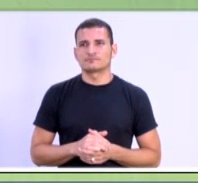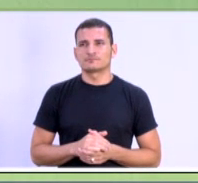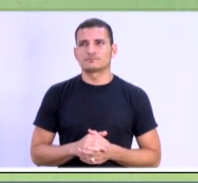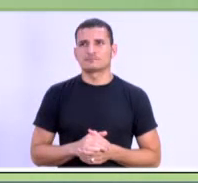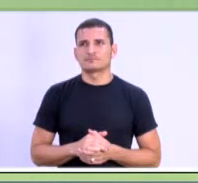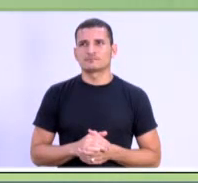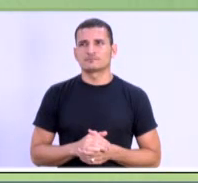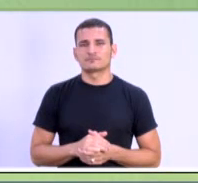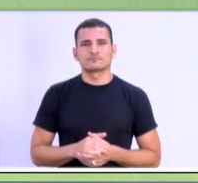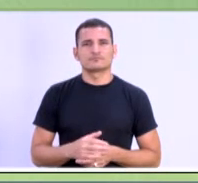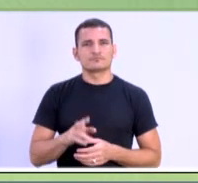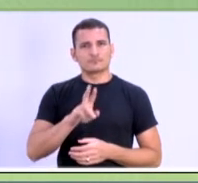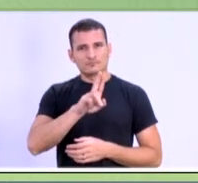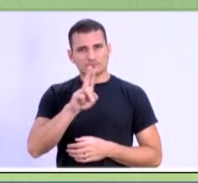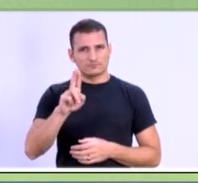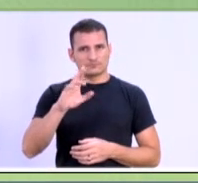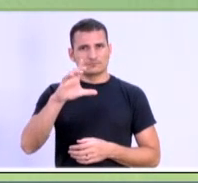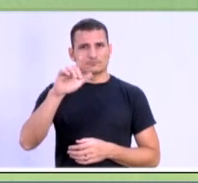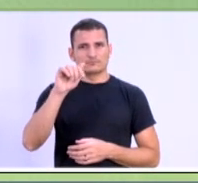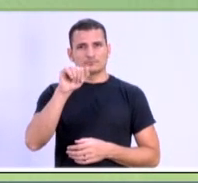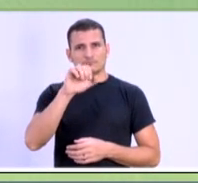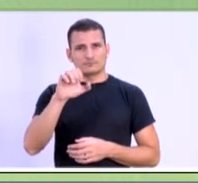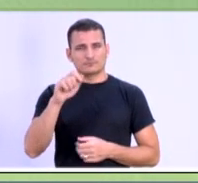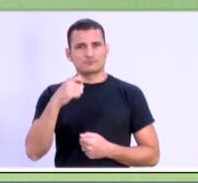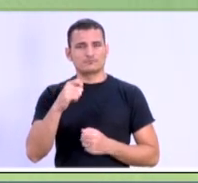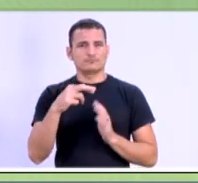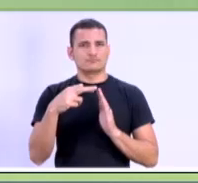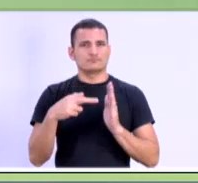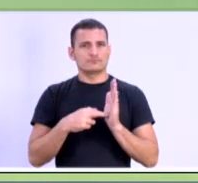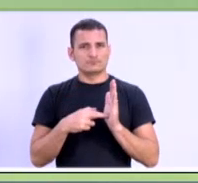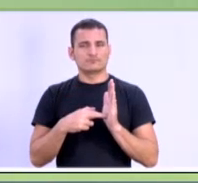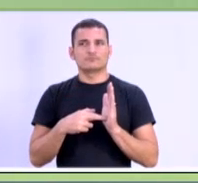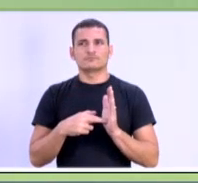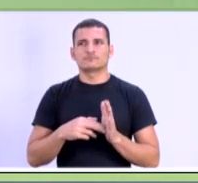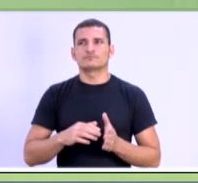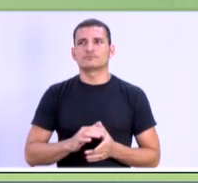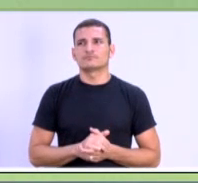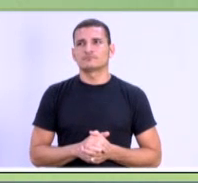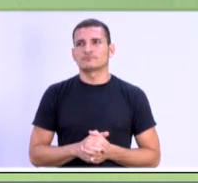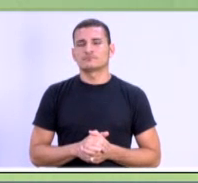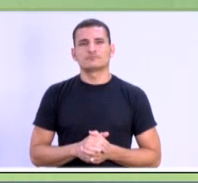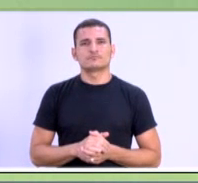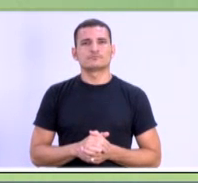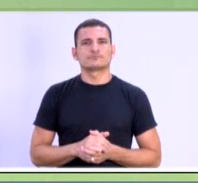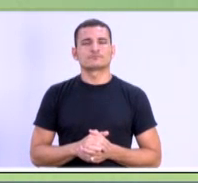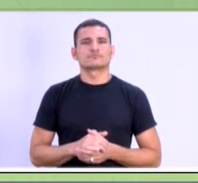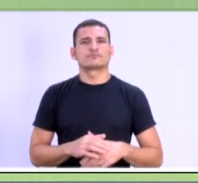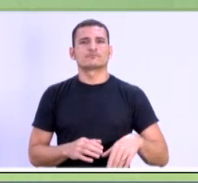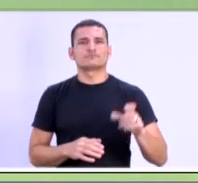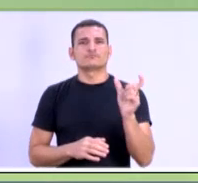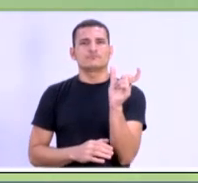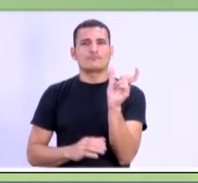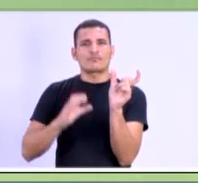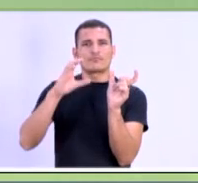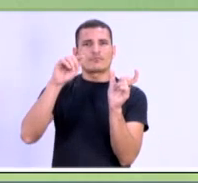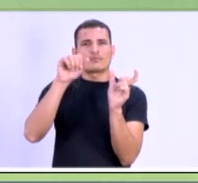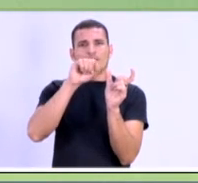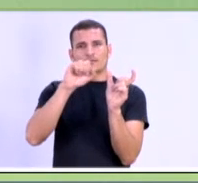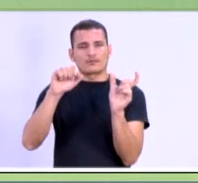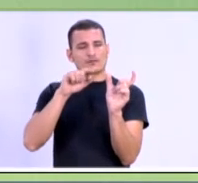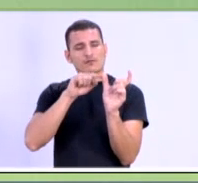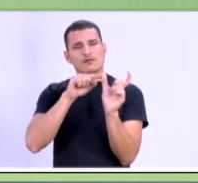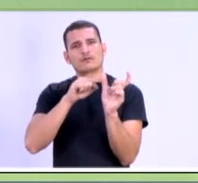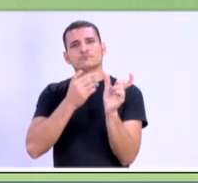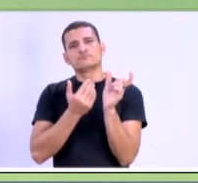definir o nome de uma classe, eu tenho que seguir algumas regras. Qual regra? Primeiro, toda classe inicia com a primeira letra maiúscula. Olha aqui, o